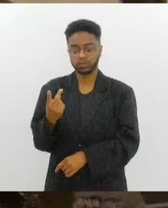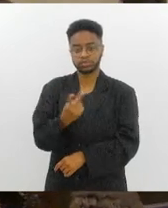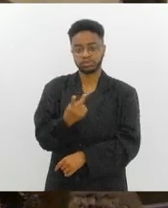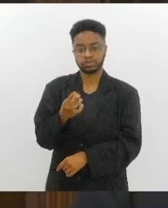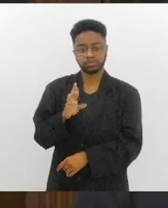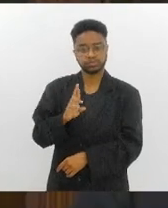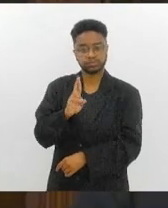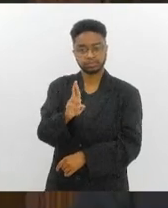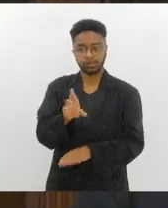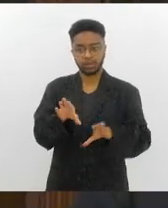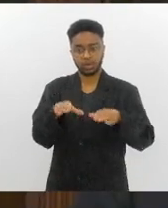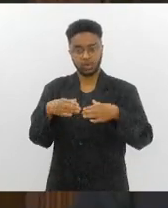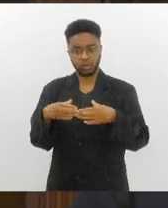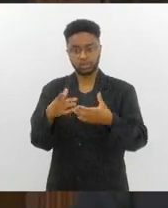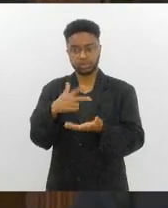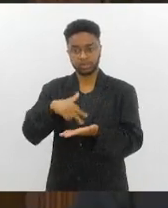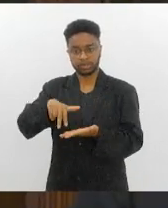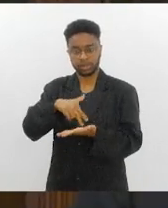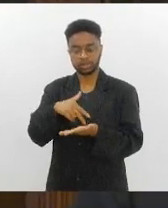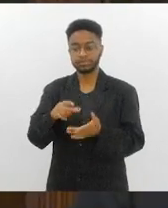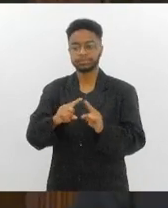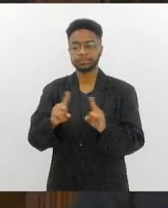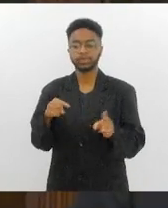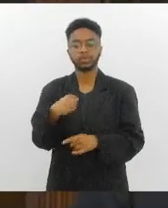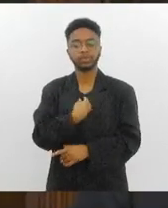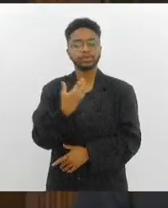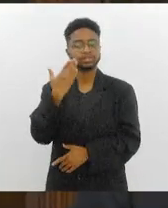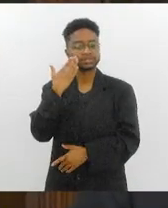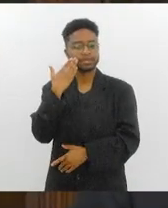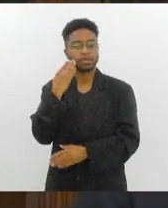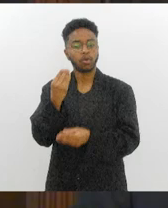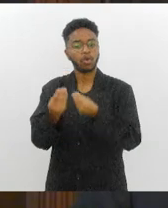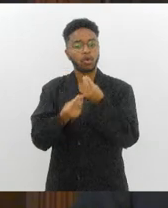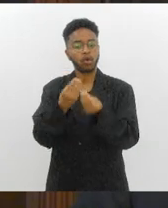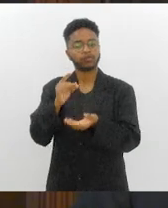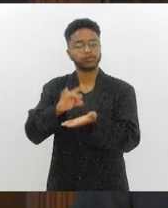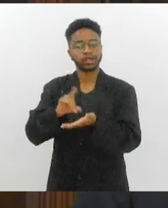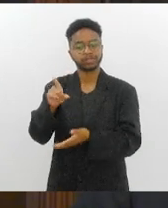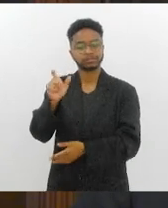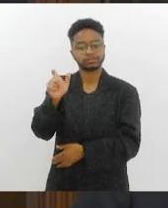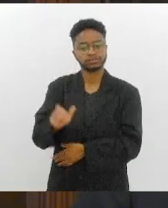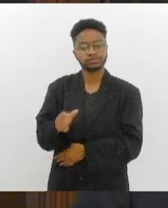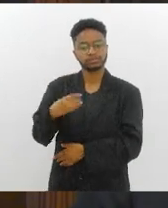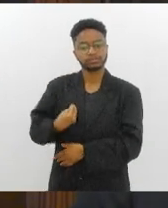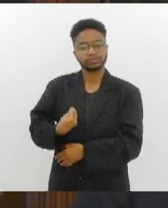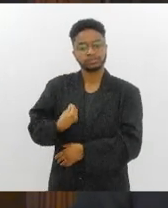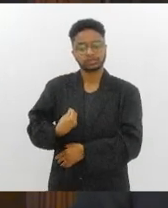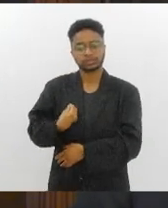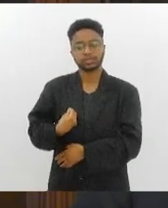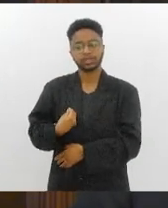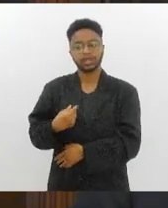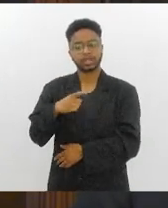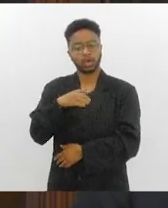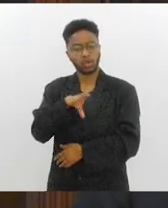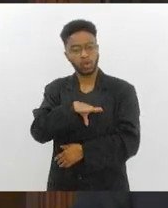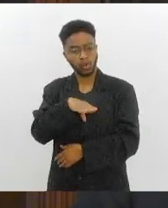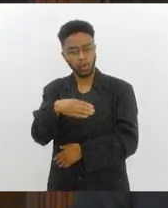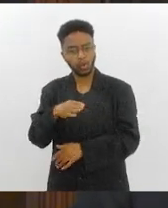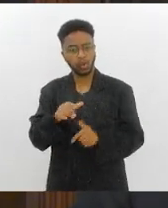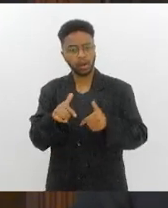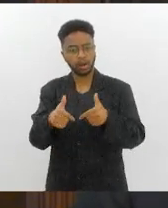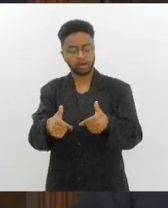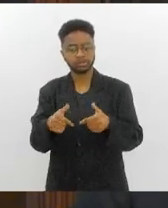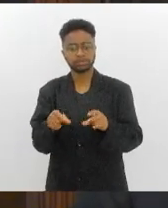dessa companhia. A gente sabe do quanto a presença da Débora, com toda a sua ousadia, né,